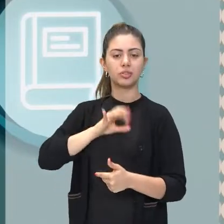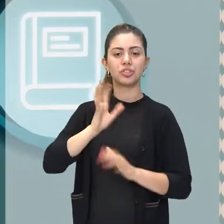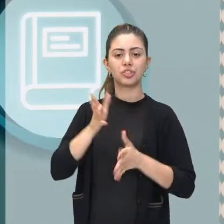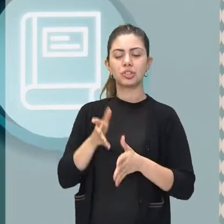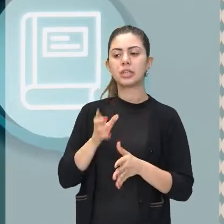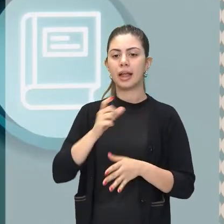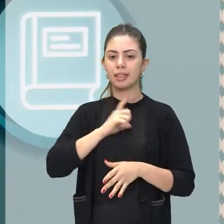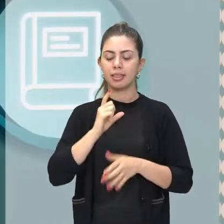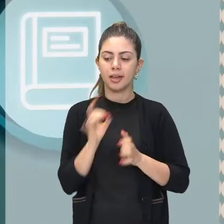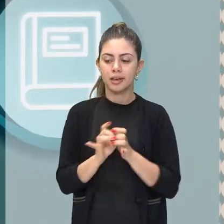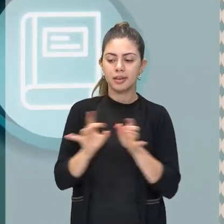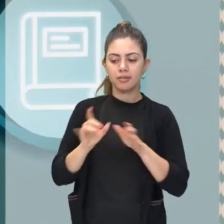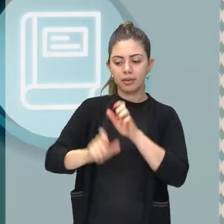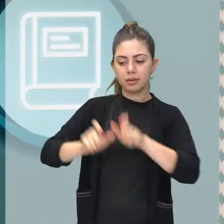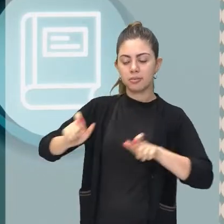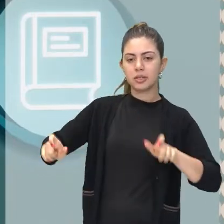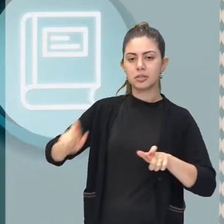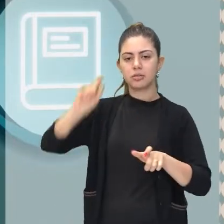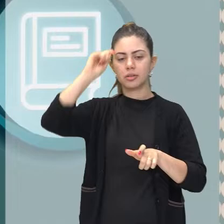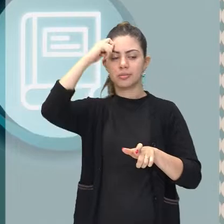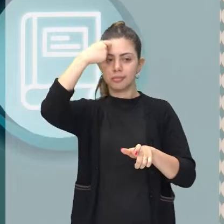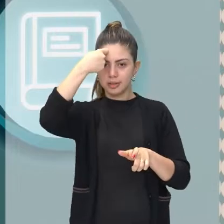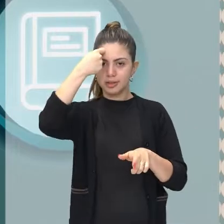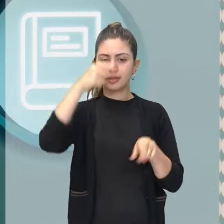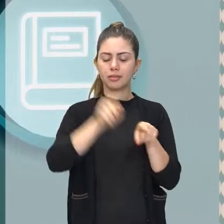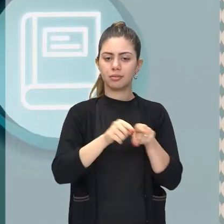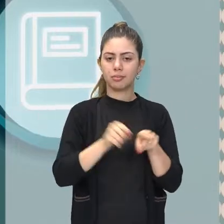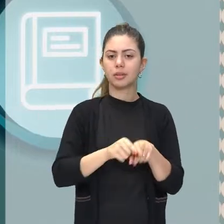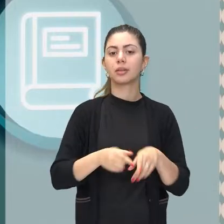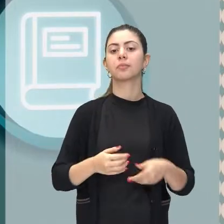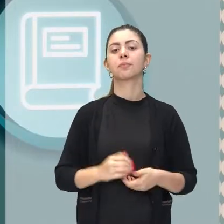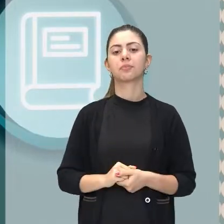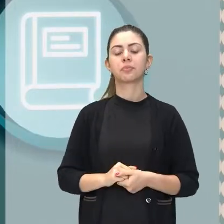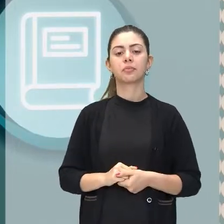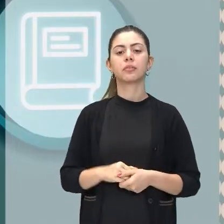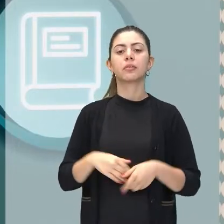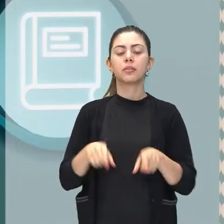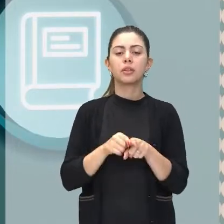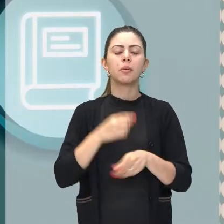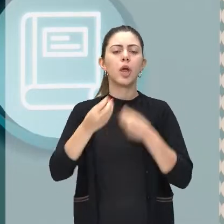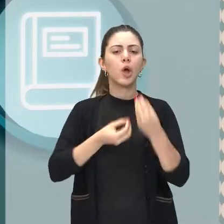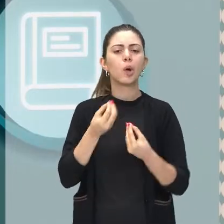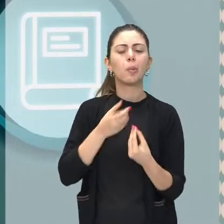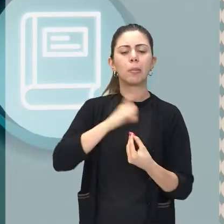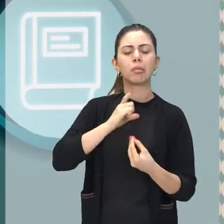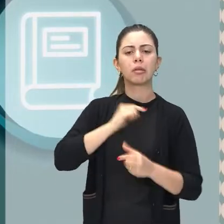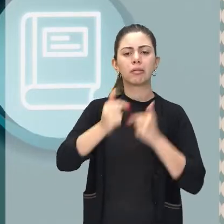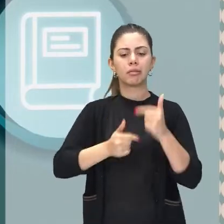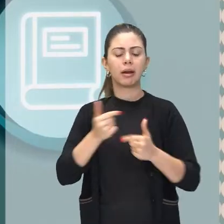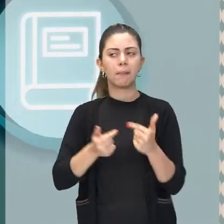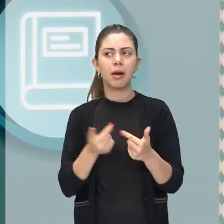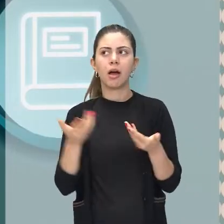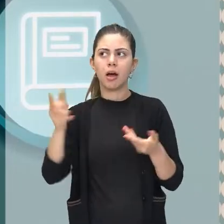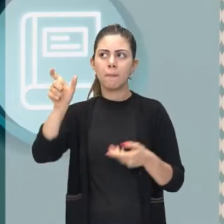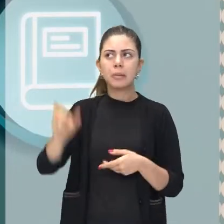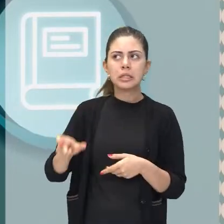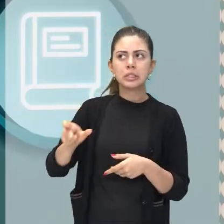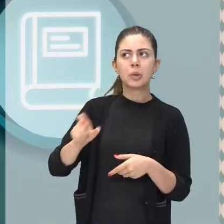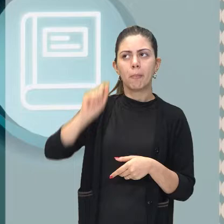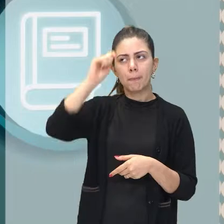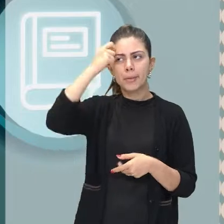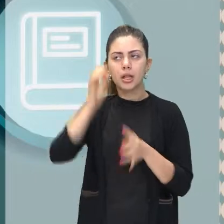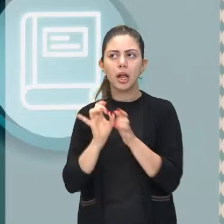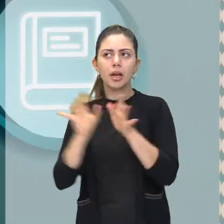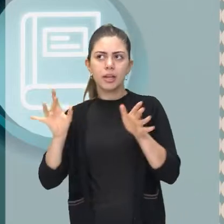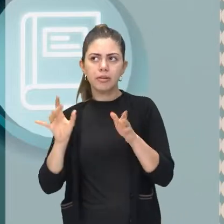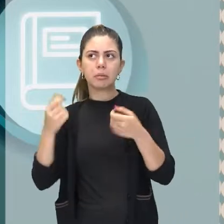dando liberdade aos negros, né? E também a questão de como vão ser trabalhados agora. Se ele é um homem livre, ele vai ter que